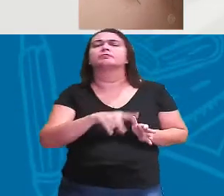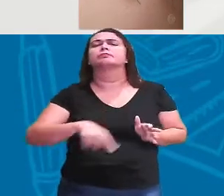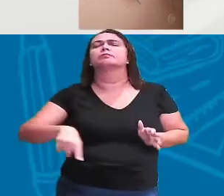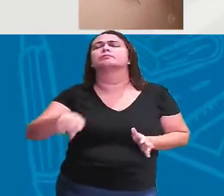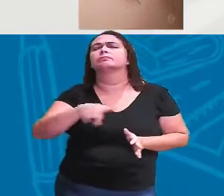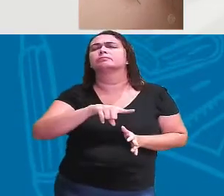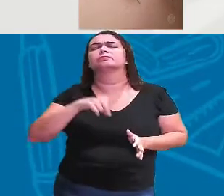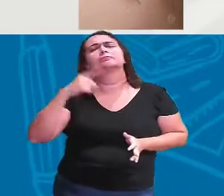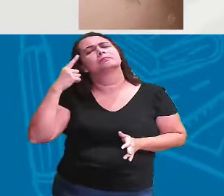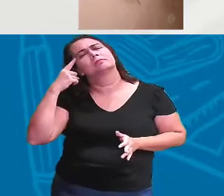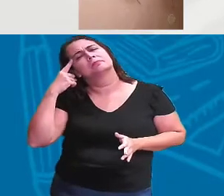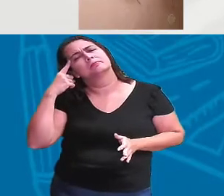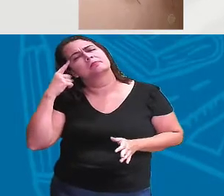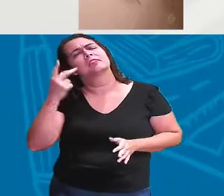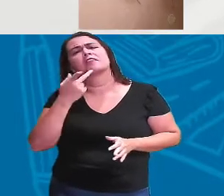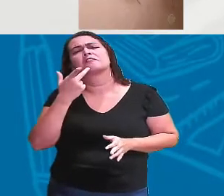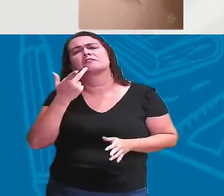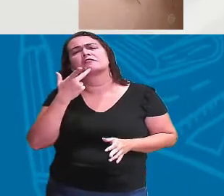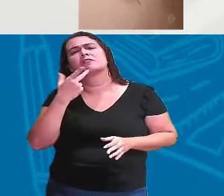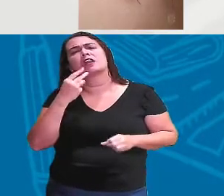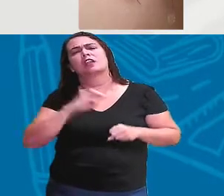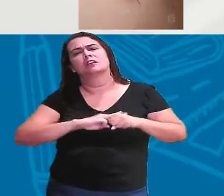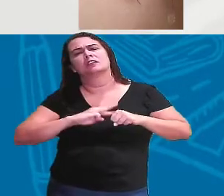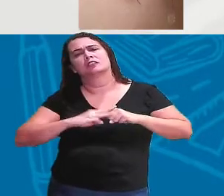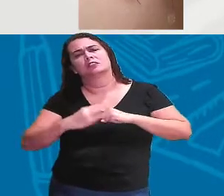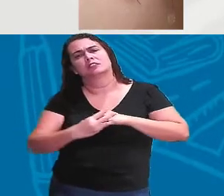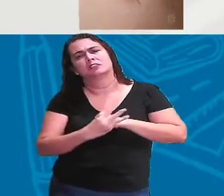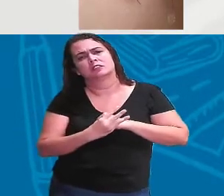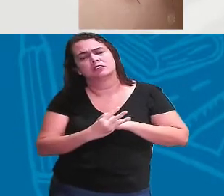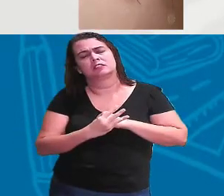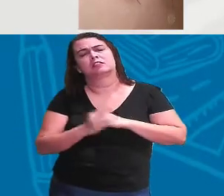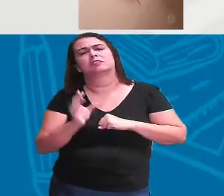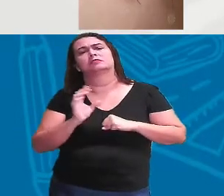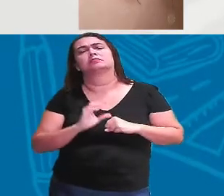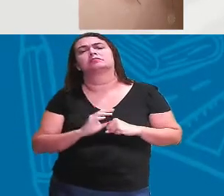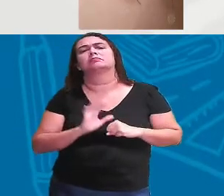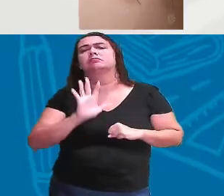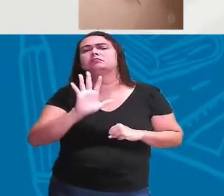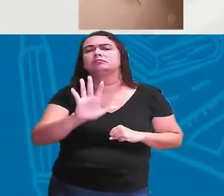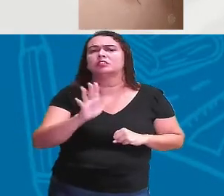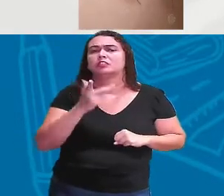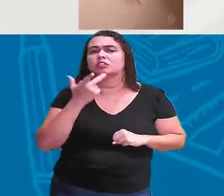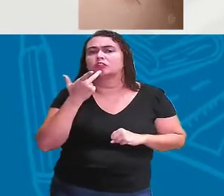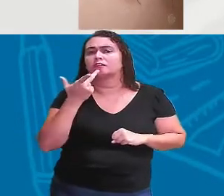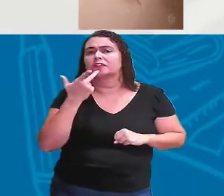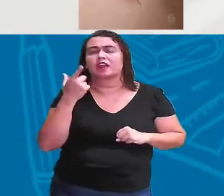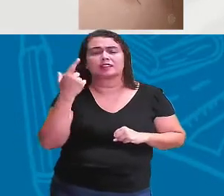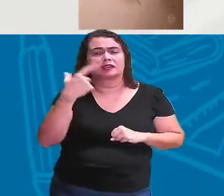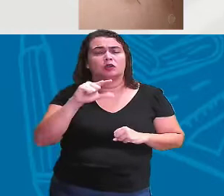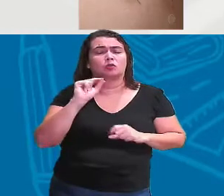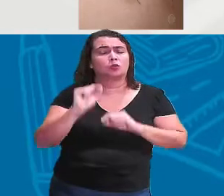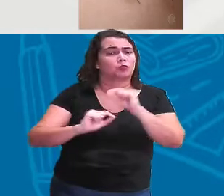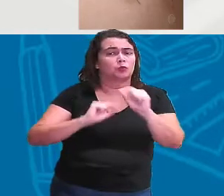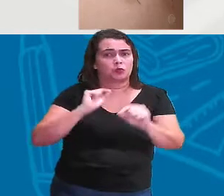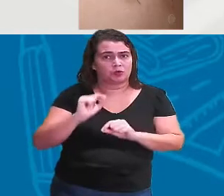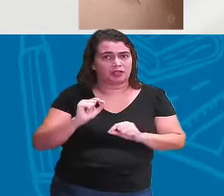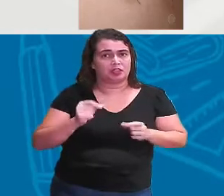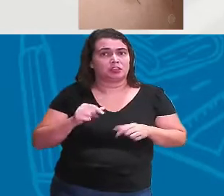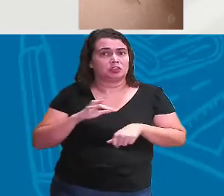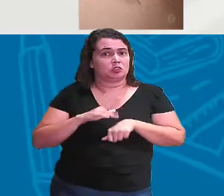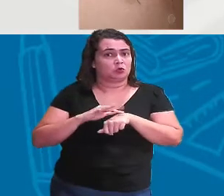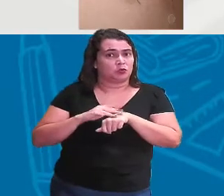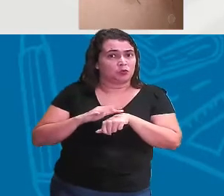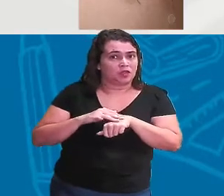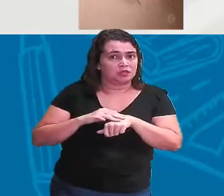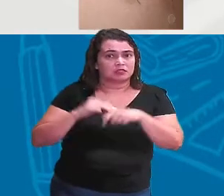que a Pris, já que falou de Zika também, não falou da chamada síndrome congênita da microcefalia? É um tema, gente, que